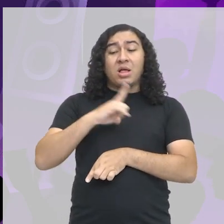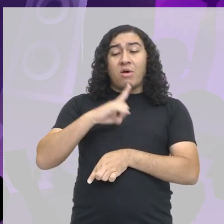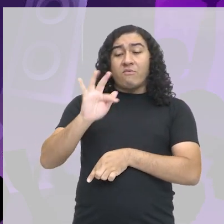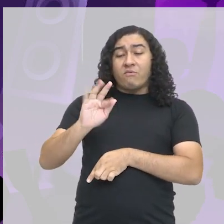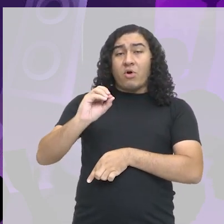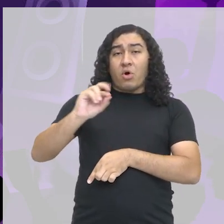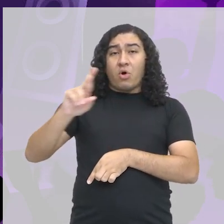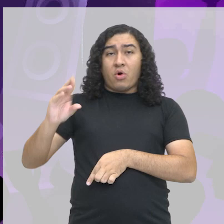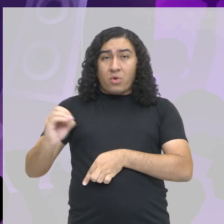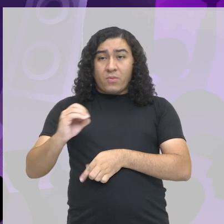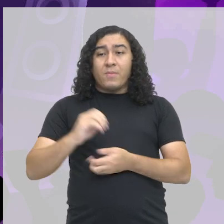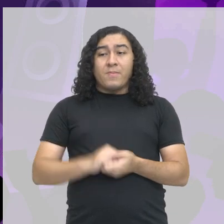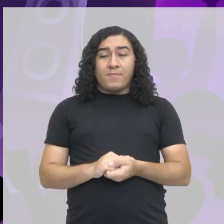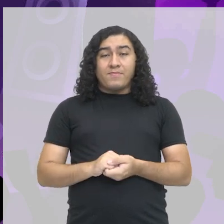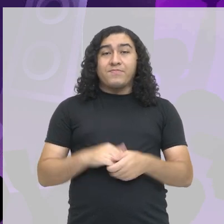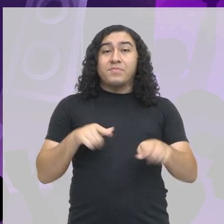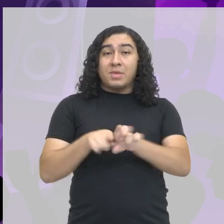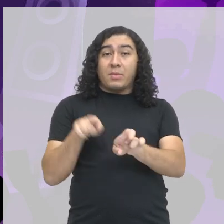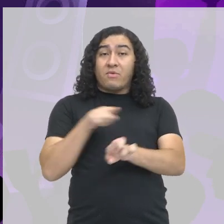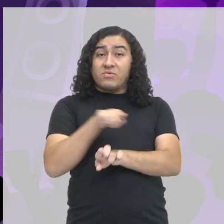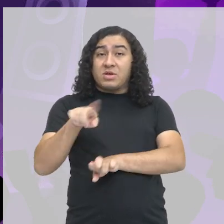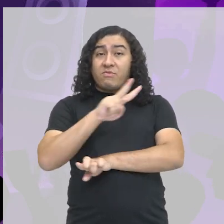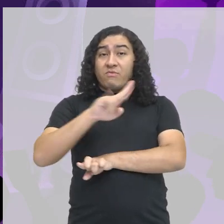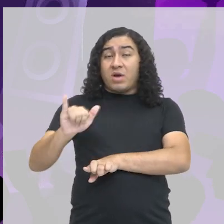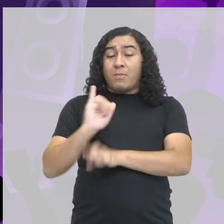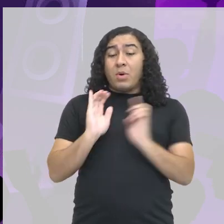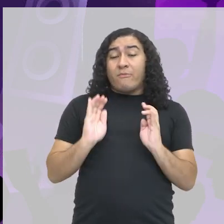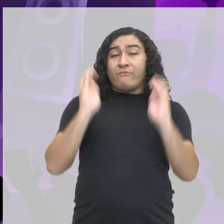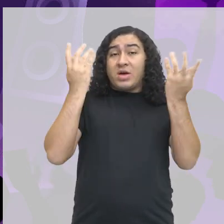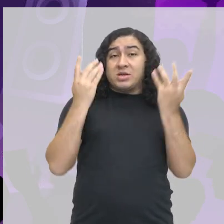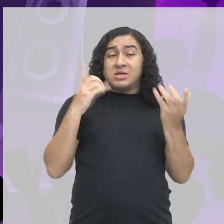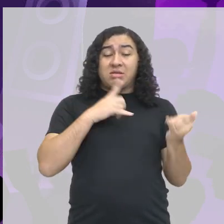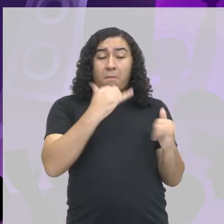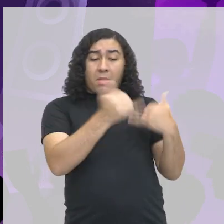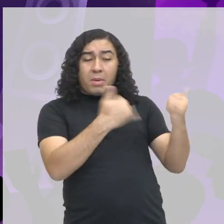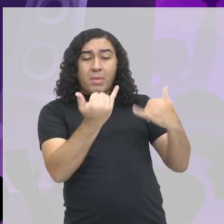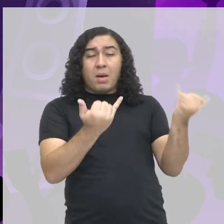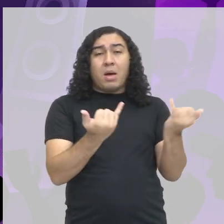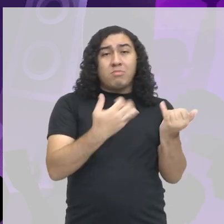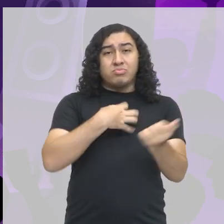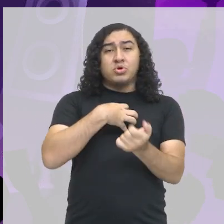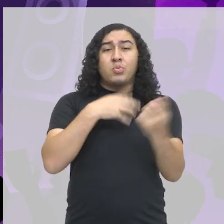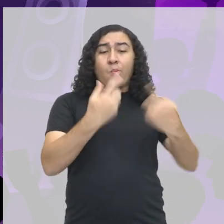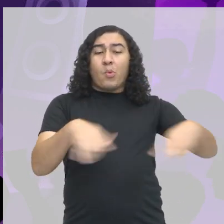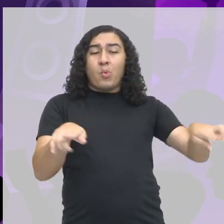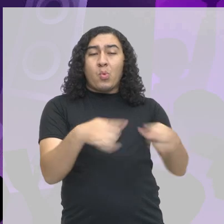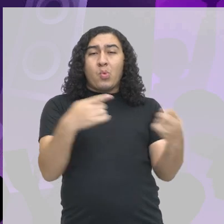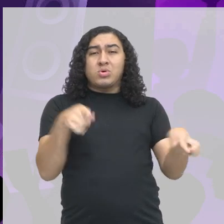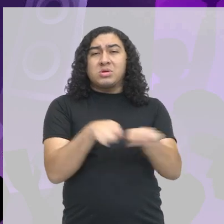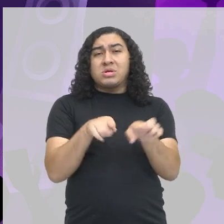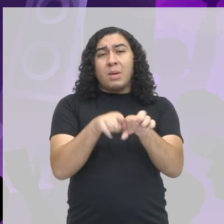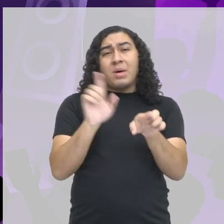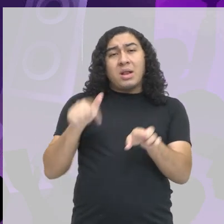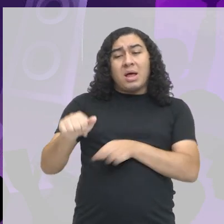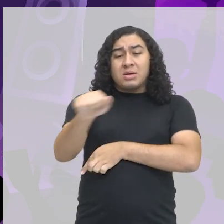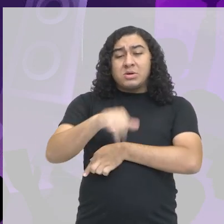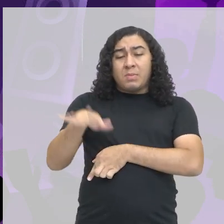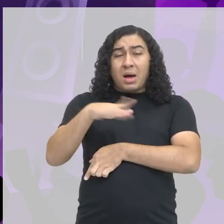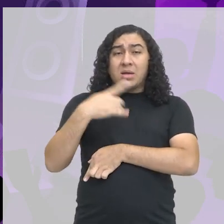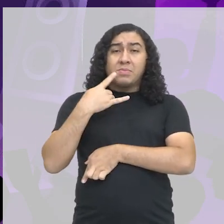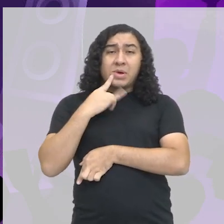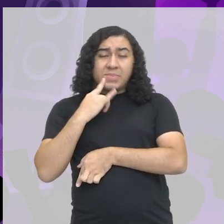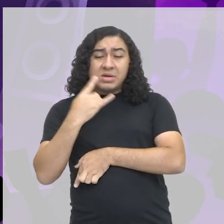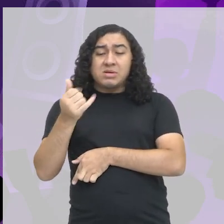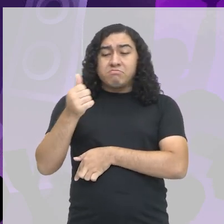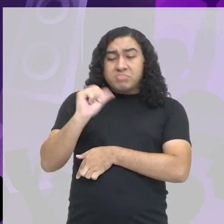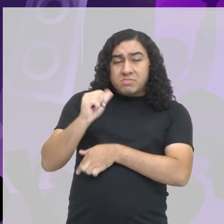forró. Muitas vezes você vai para uma festa para se divertir, para escutar música. Alguns vão para um barzinho e gostam